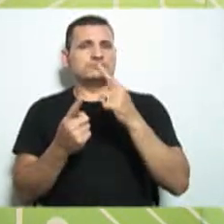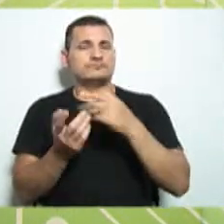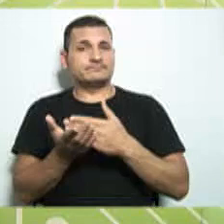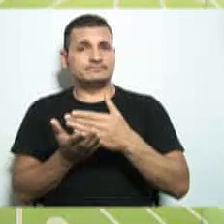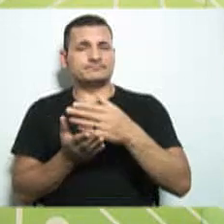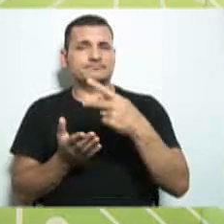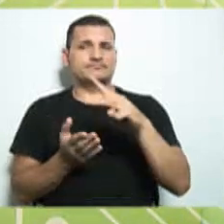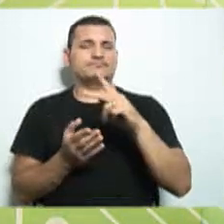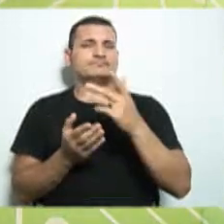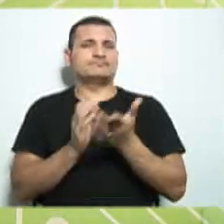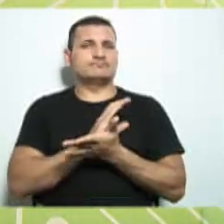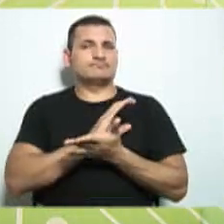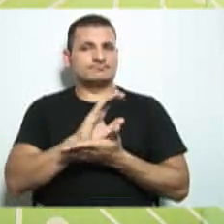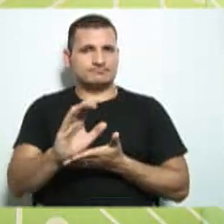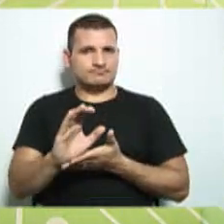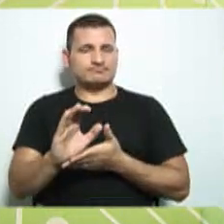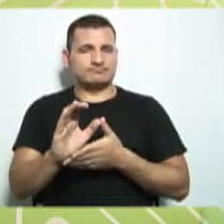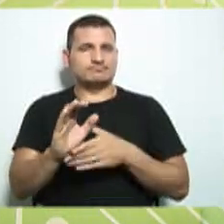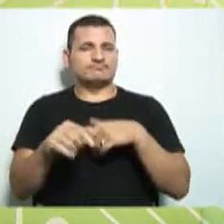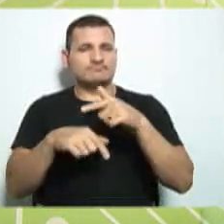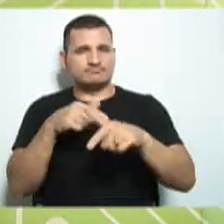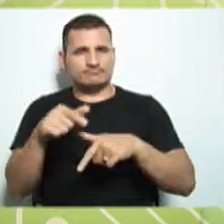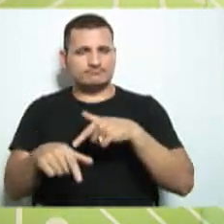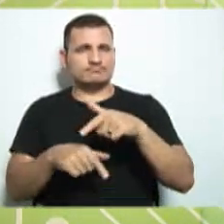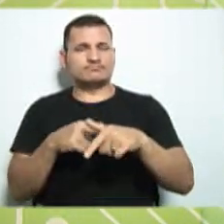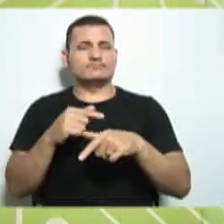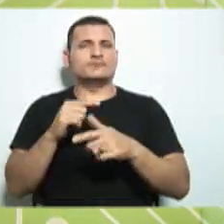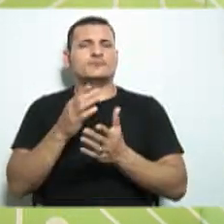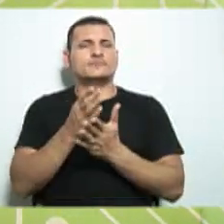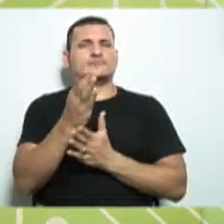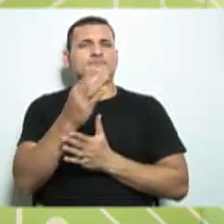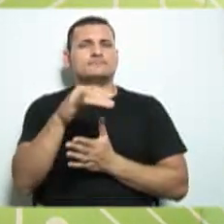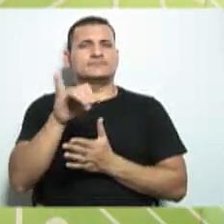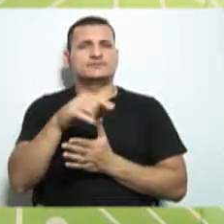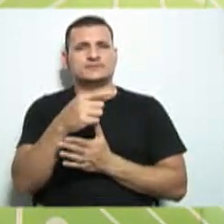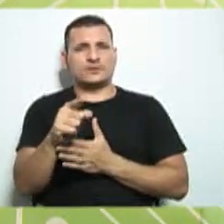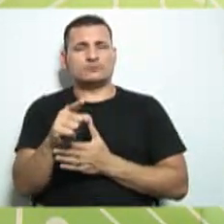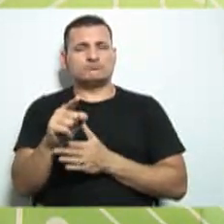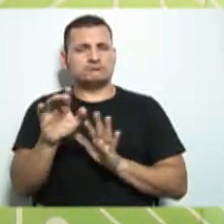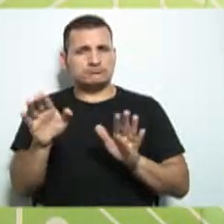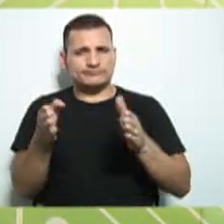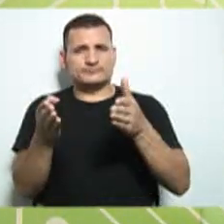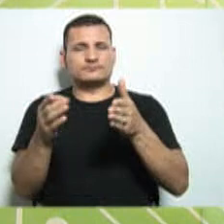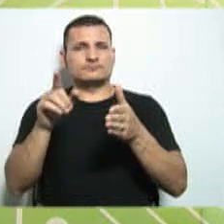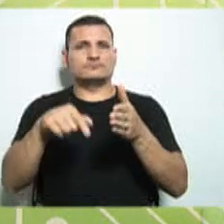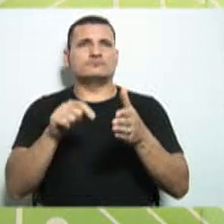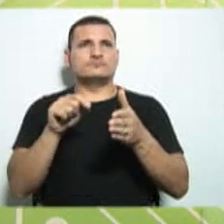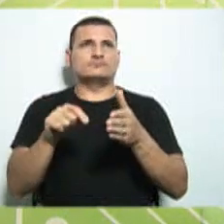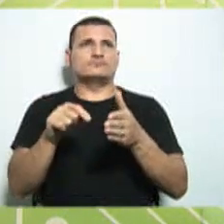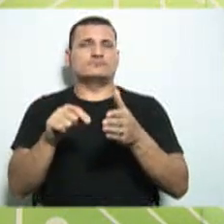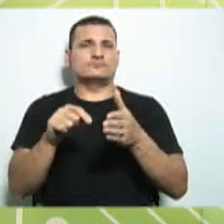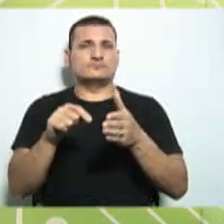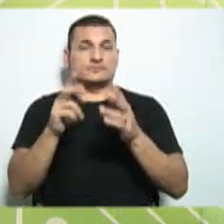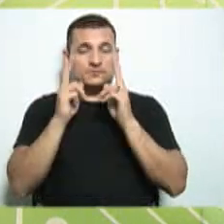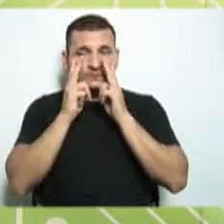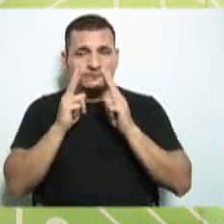iniciar o seu empreendimento. E a missão organizacional, ela está voltada para isso. Opa, a minha